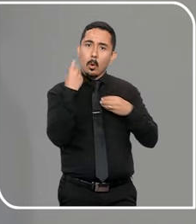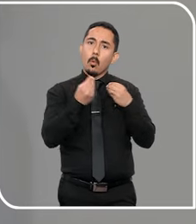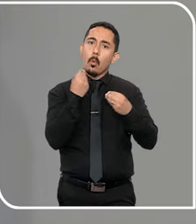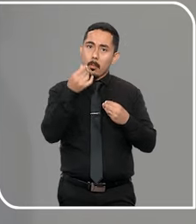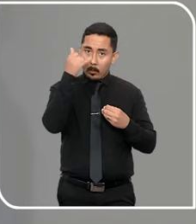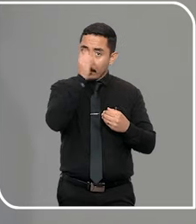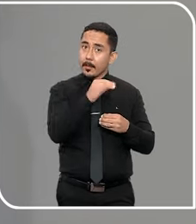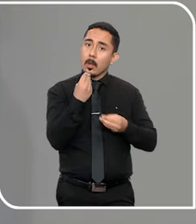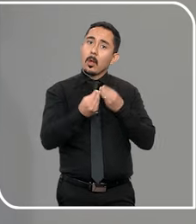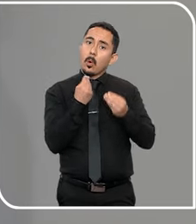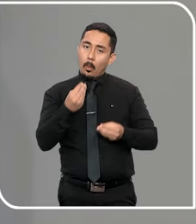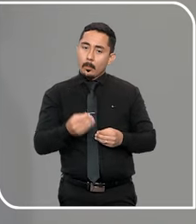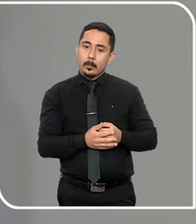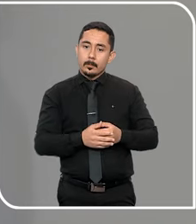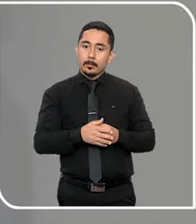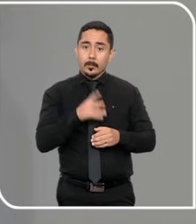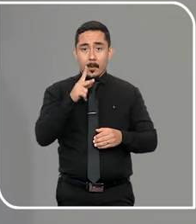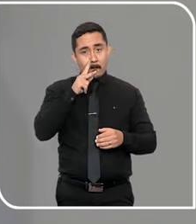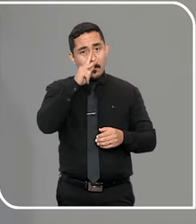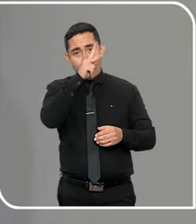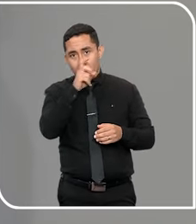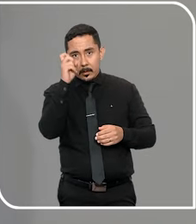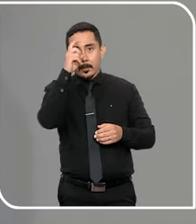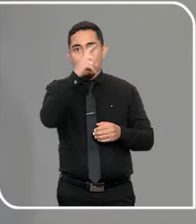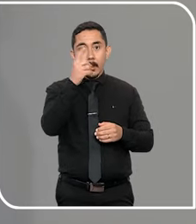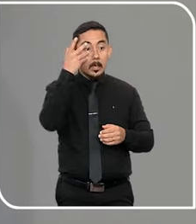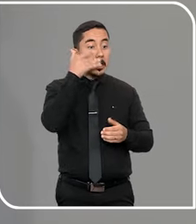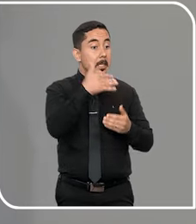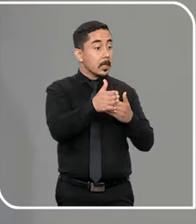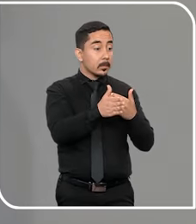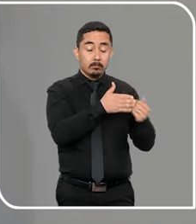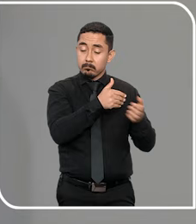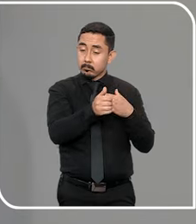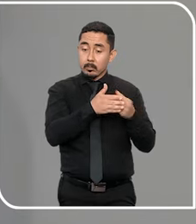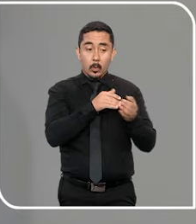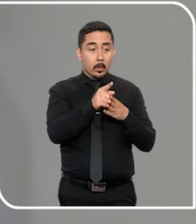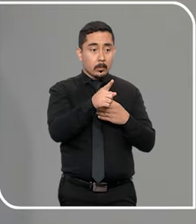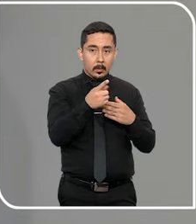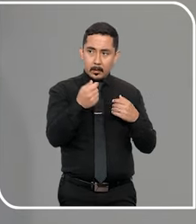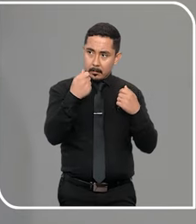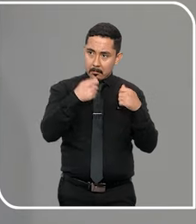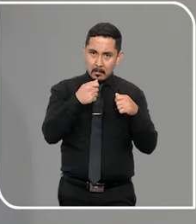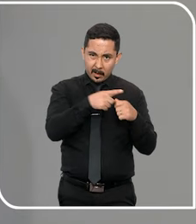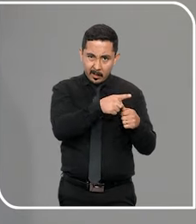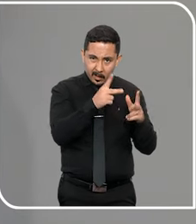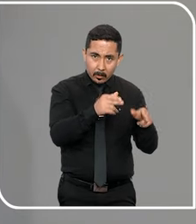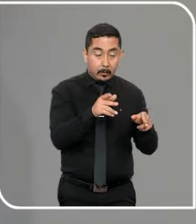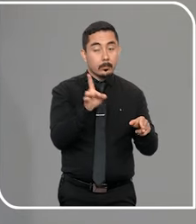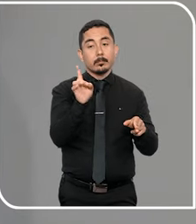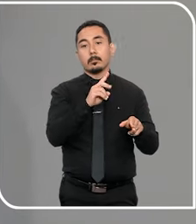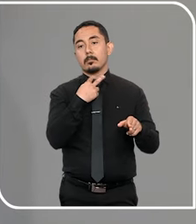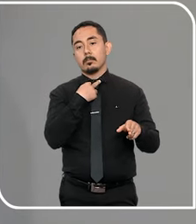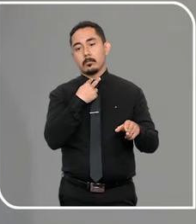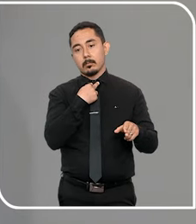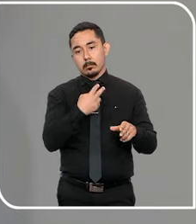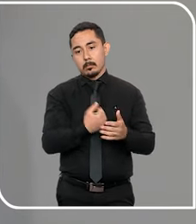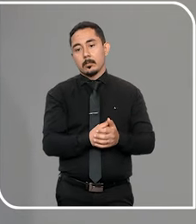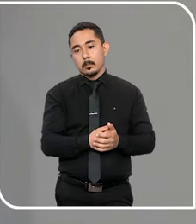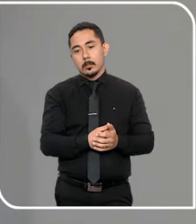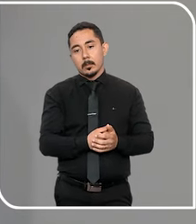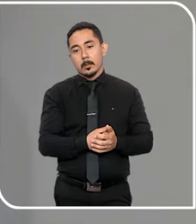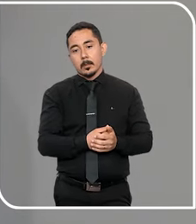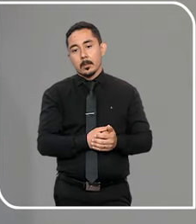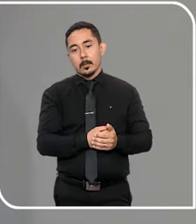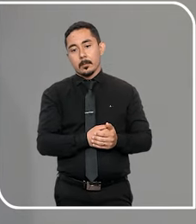tão fortes tão difíceis né né que nenhuma criança merece passar por isso não é só uma criança com deficiência nenhuma